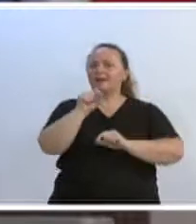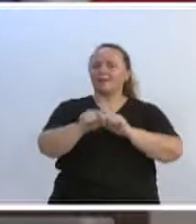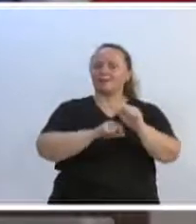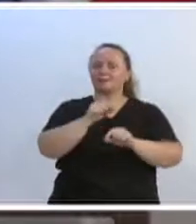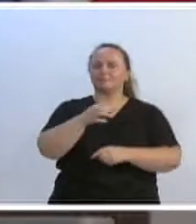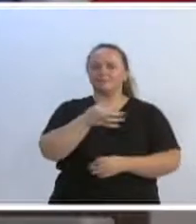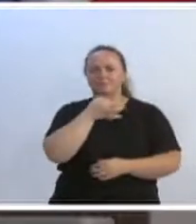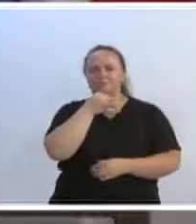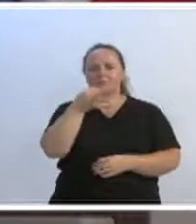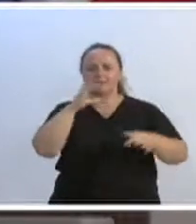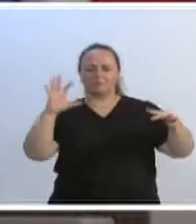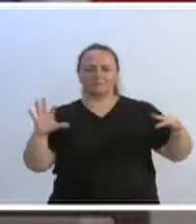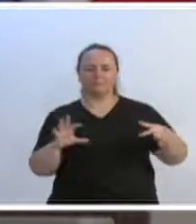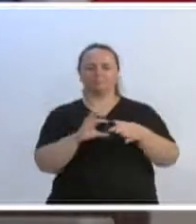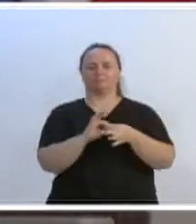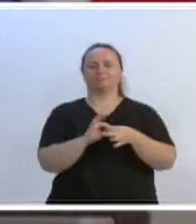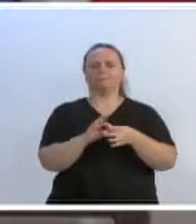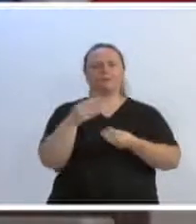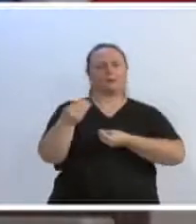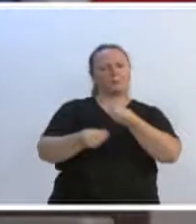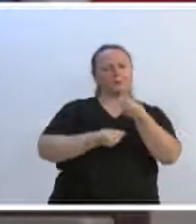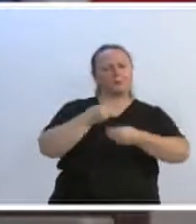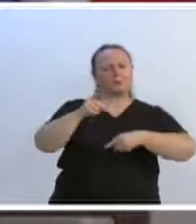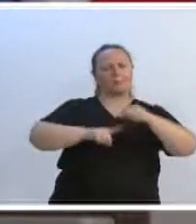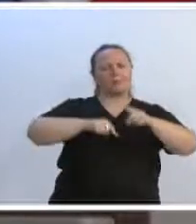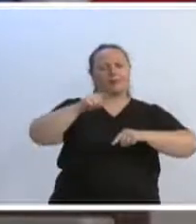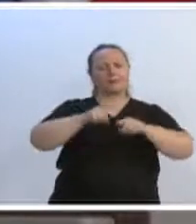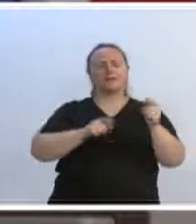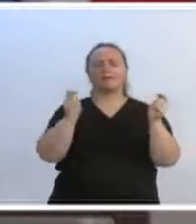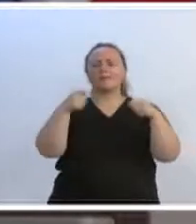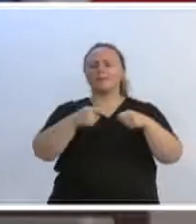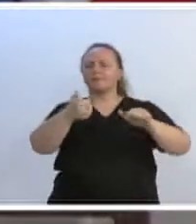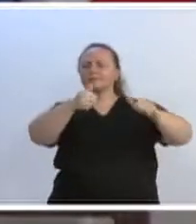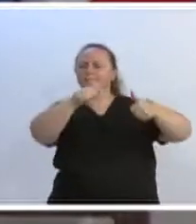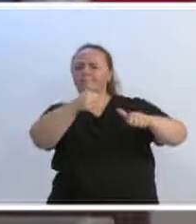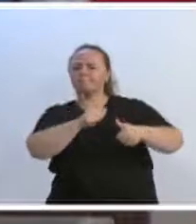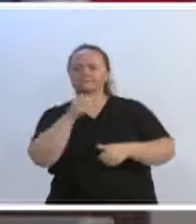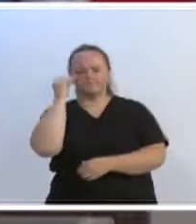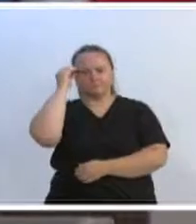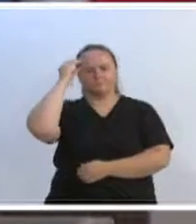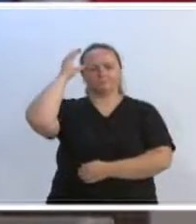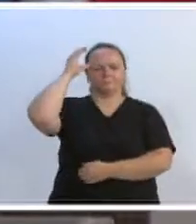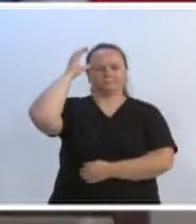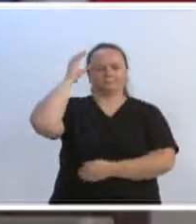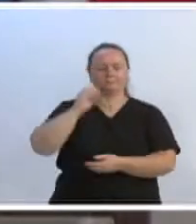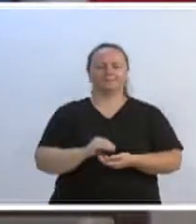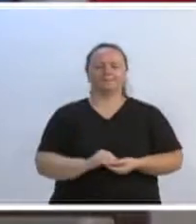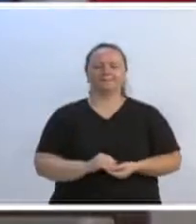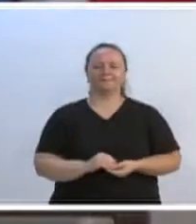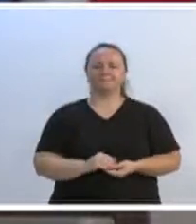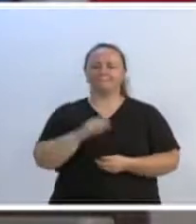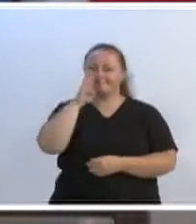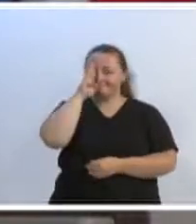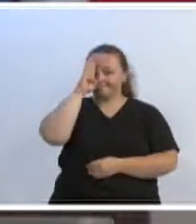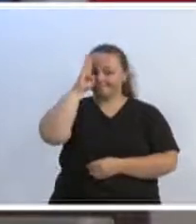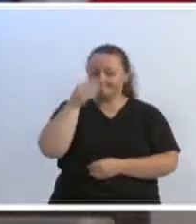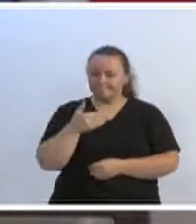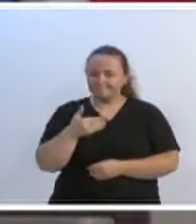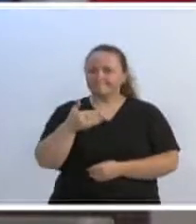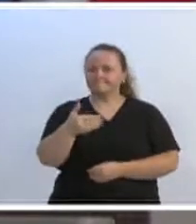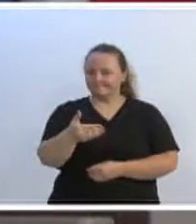de pessoas que voluntariamente auxiliam no processo de construção da revista. A